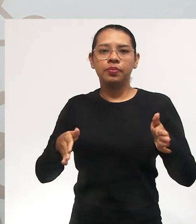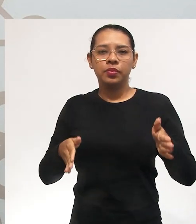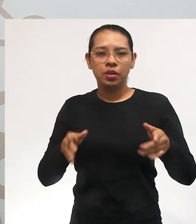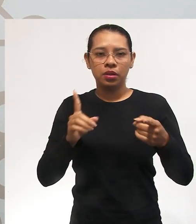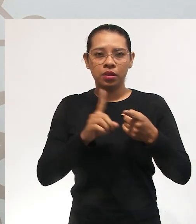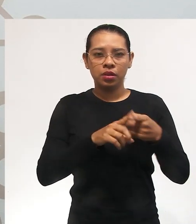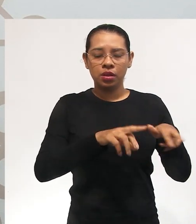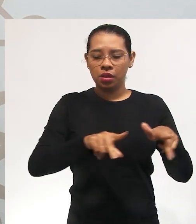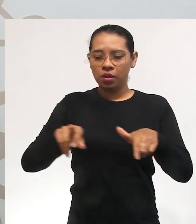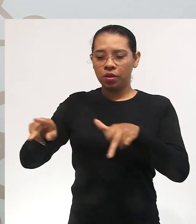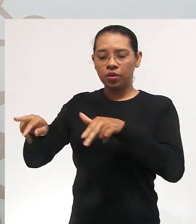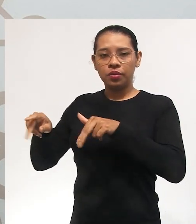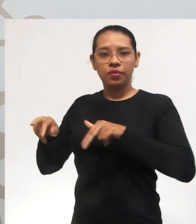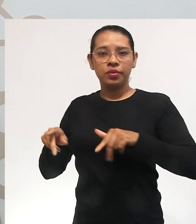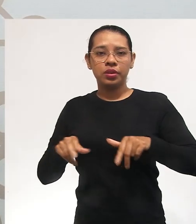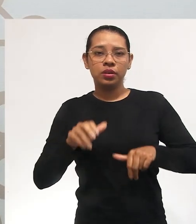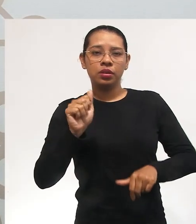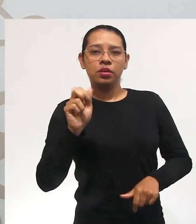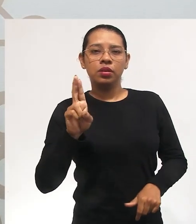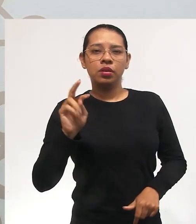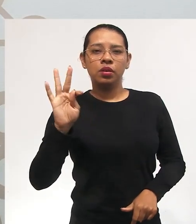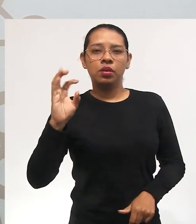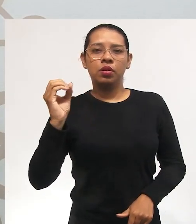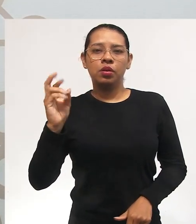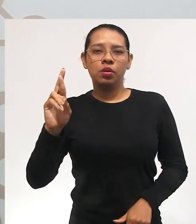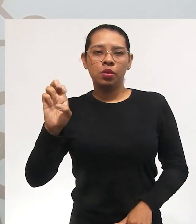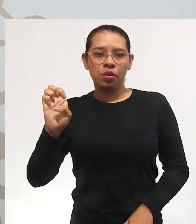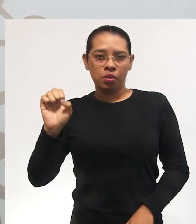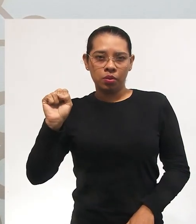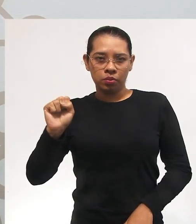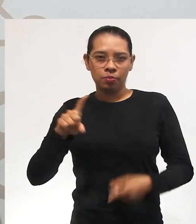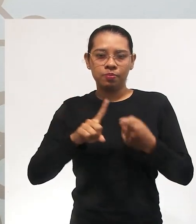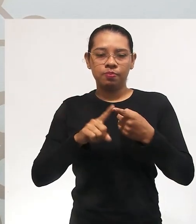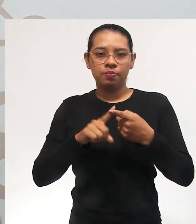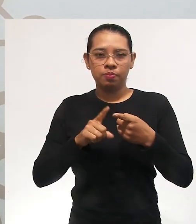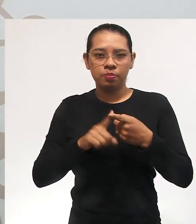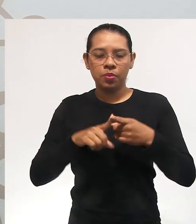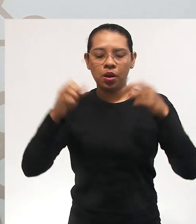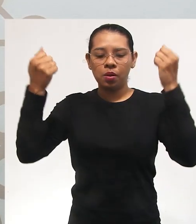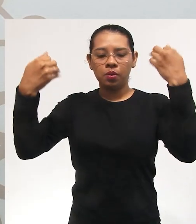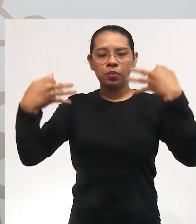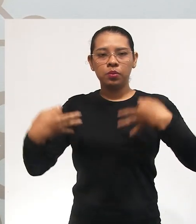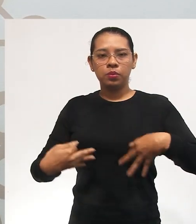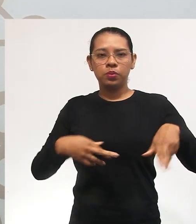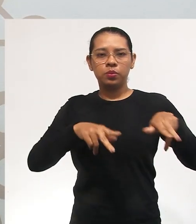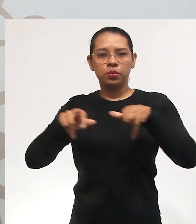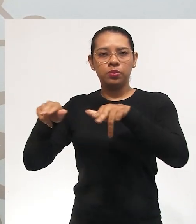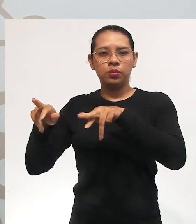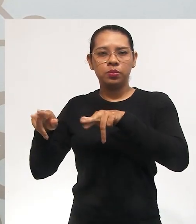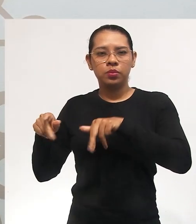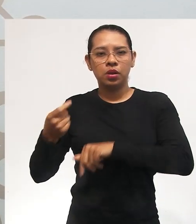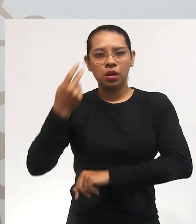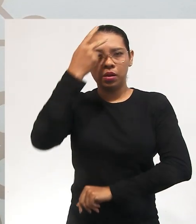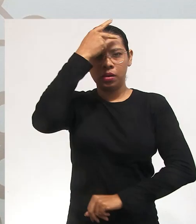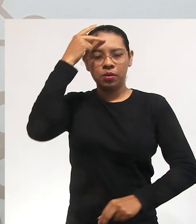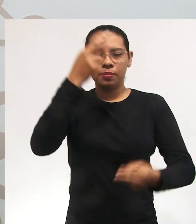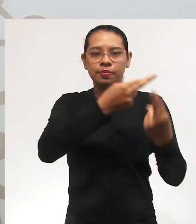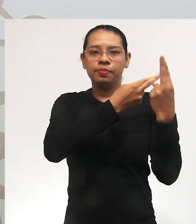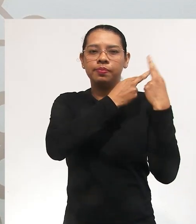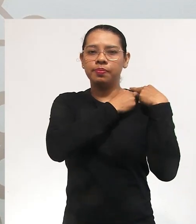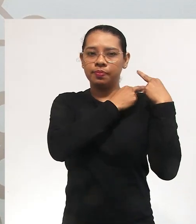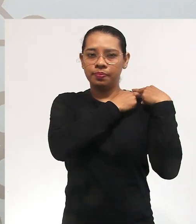digitais, os diferentes Sim. autores, e falar também da importância do direito autoral, porque ainda Sim. nessa